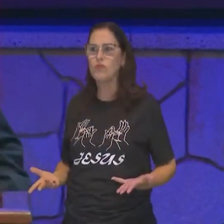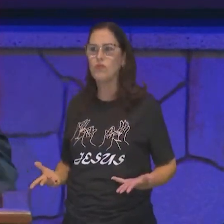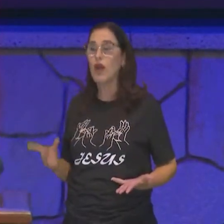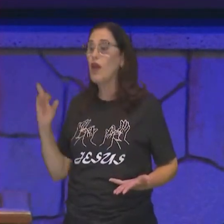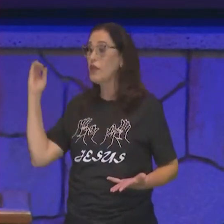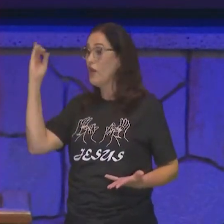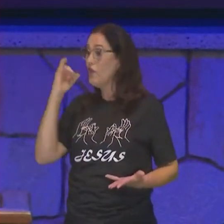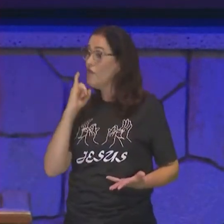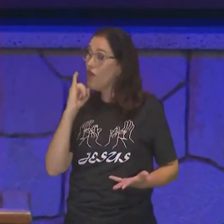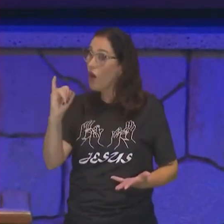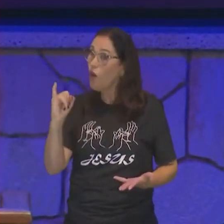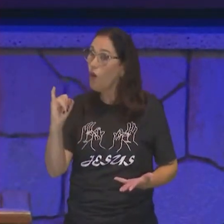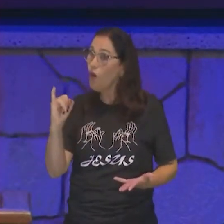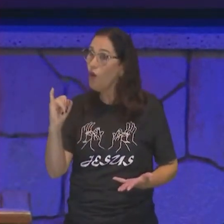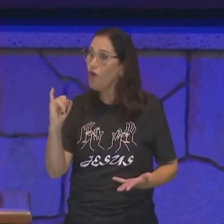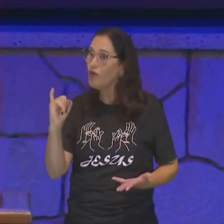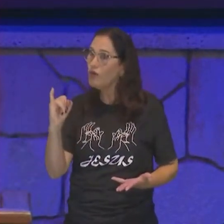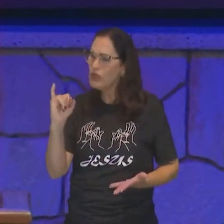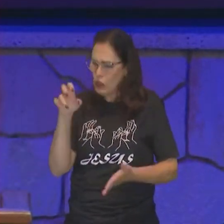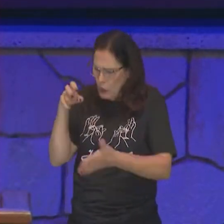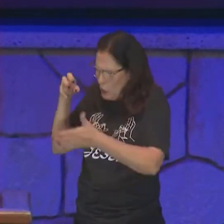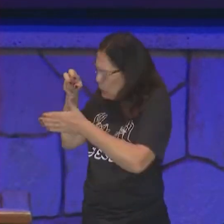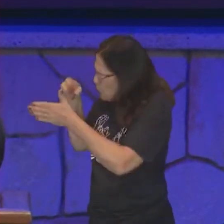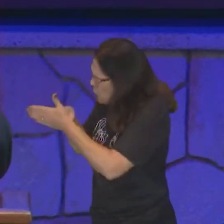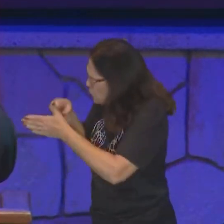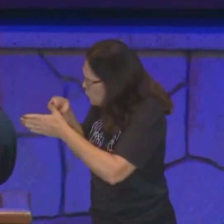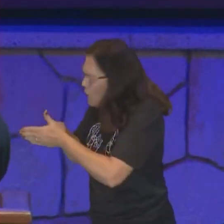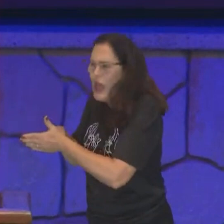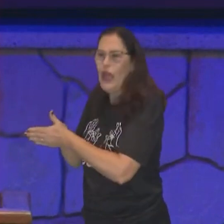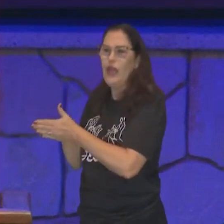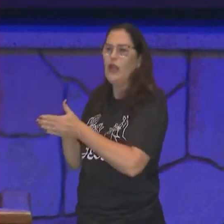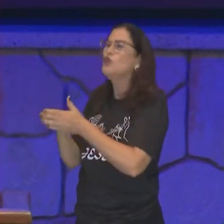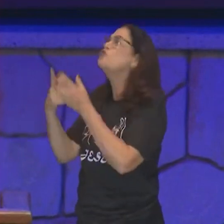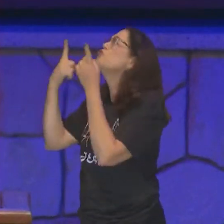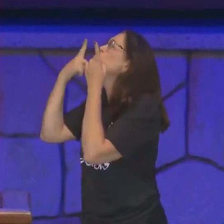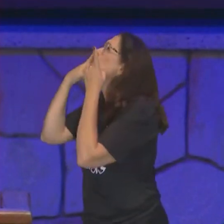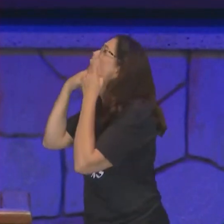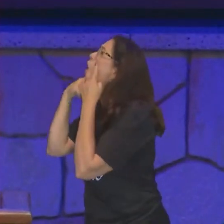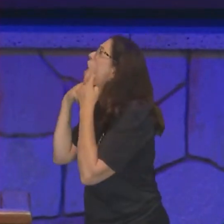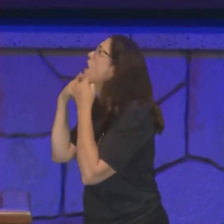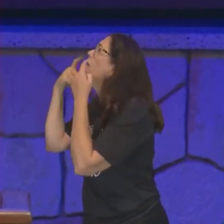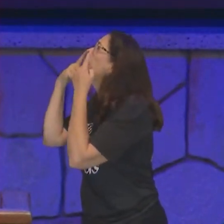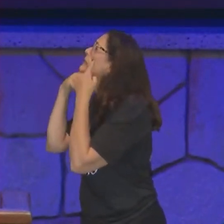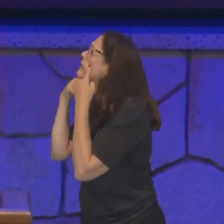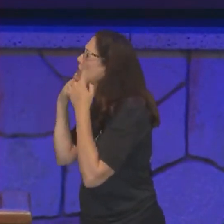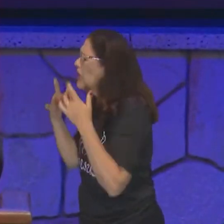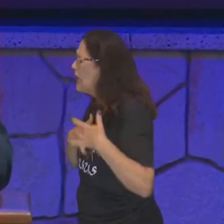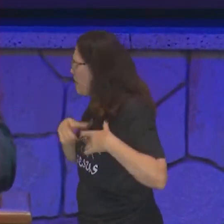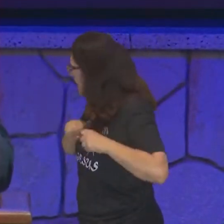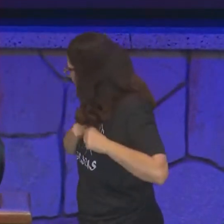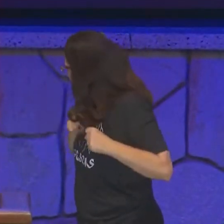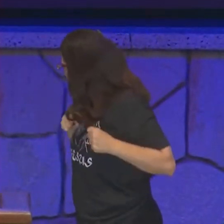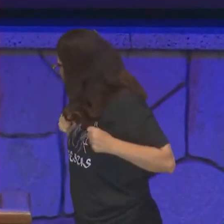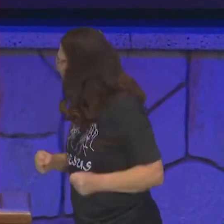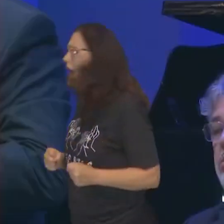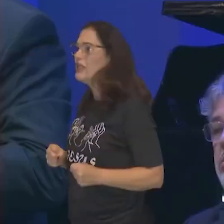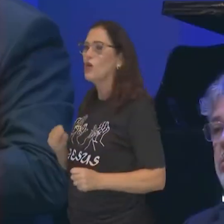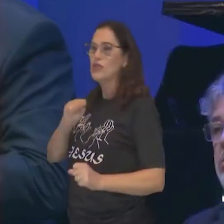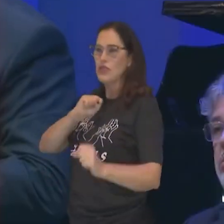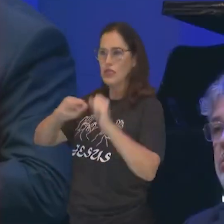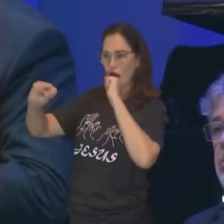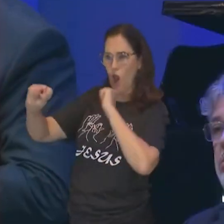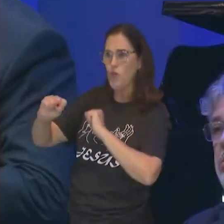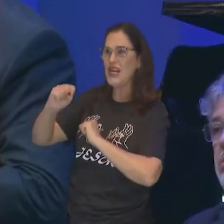Davi disse assim, queridos, com o seu joelho em terra, certamente chorando, quebrantado, lá no Salmo